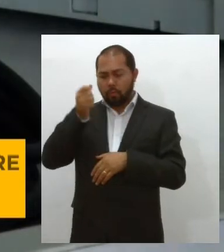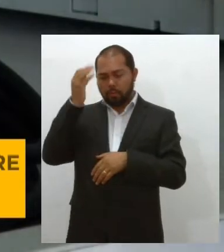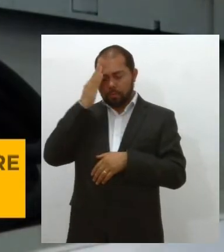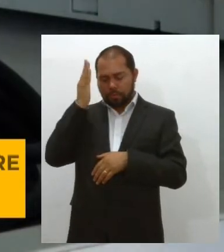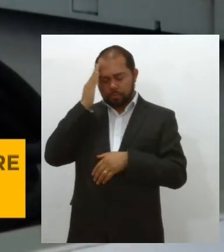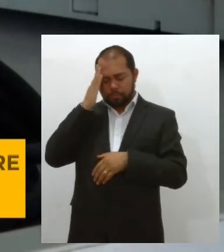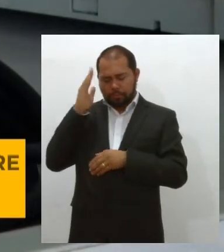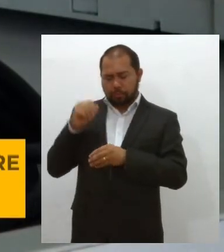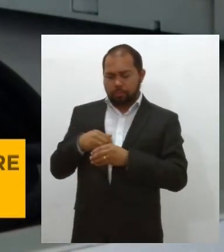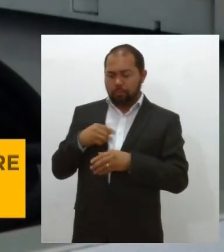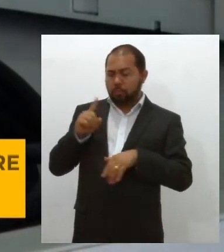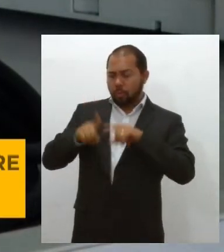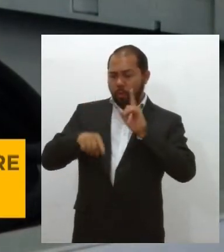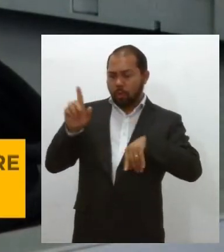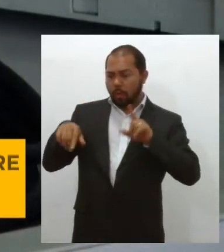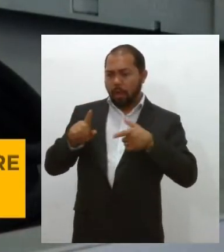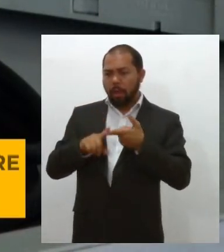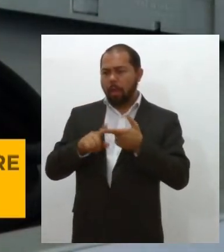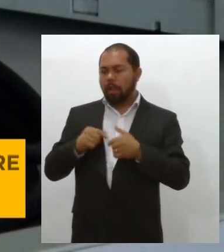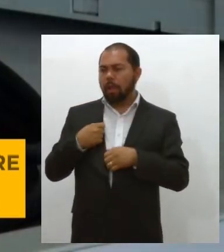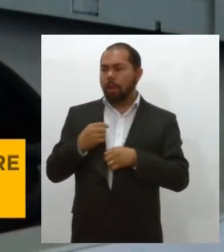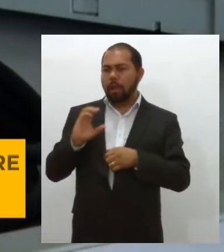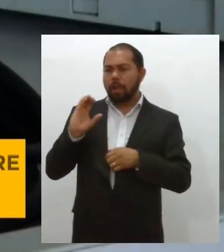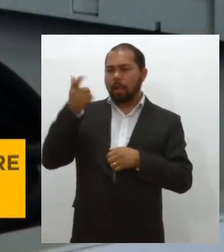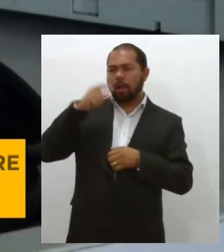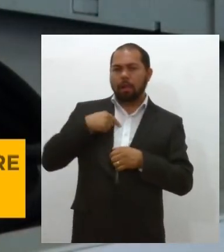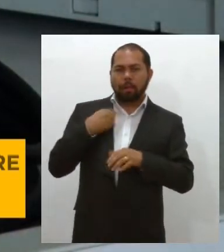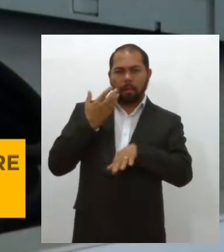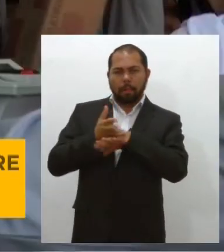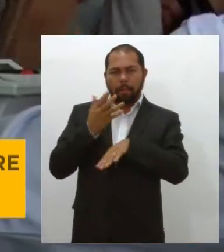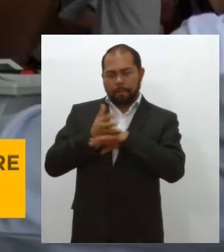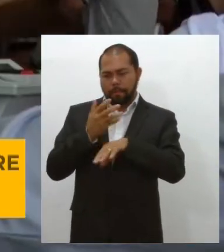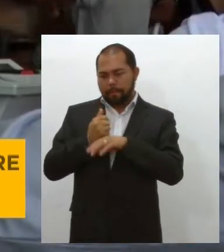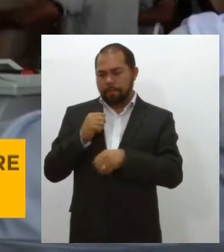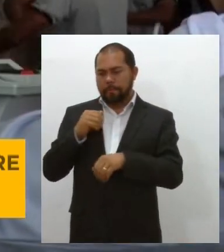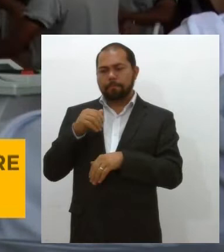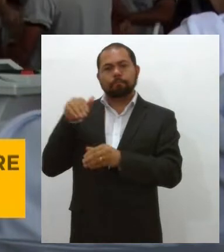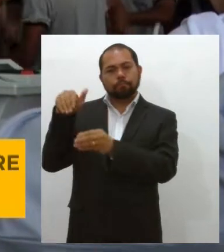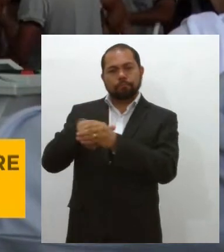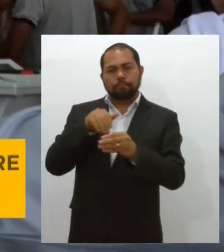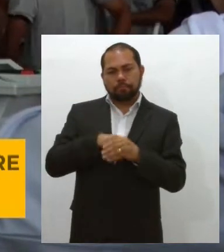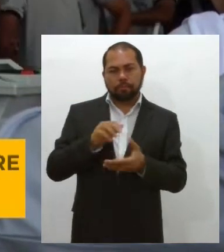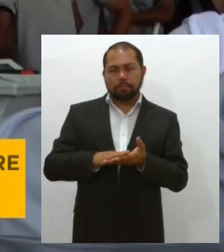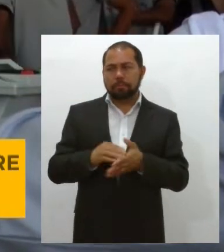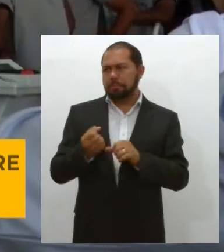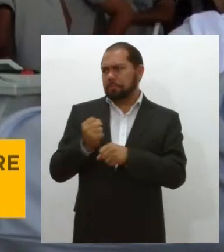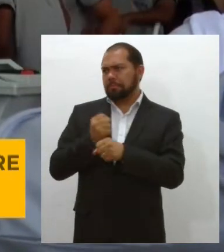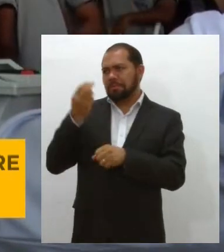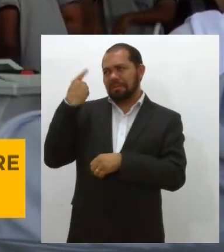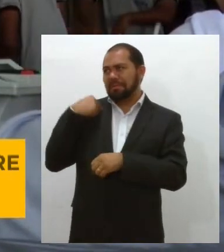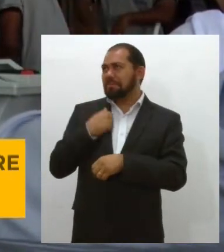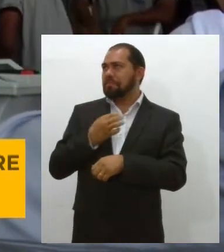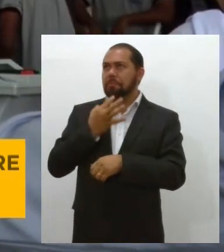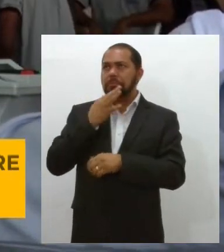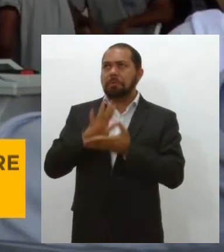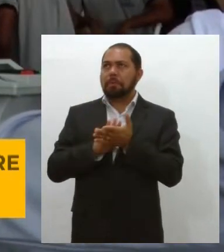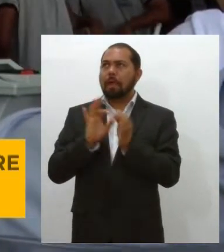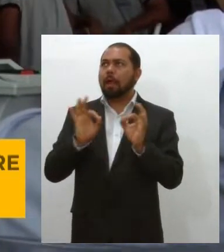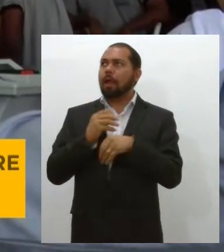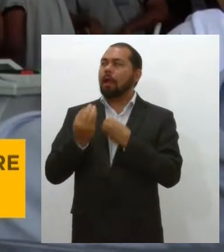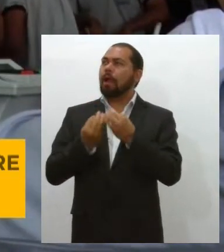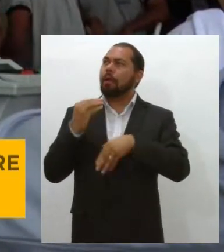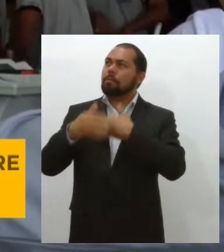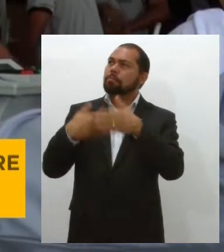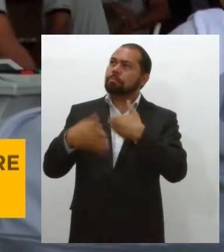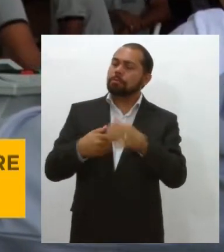coisas que acontecem na preparação de uma eleição. Antigamente eu não tinha nenhuma noção de como é feito todo o processo das urnas, como é